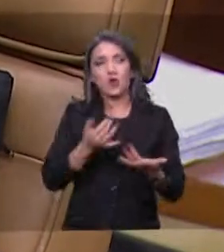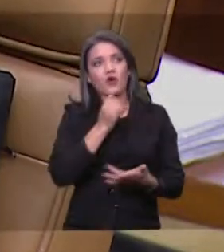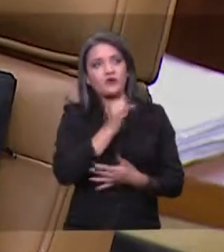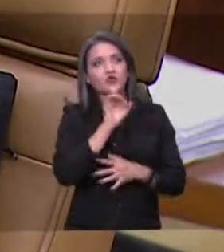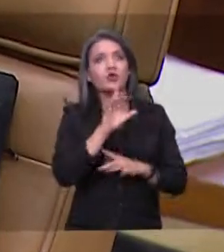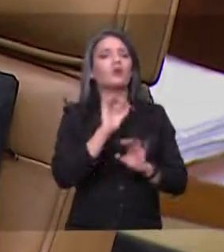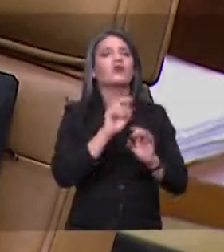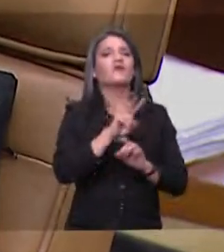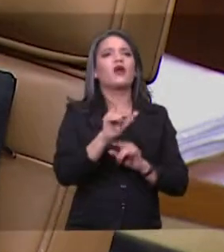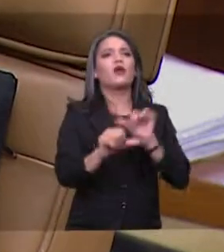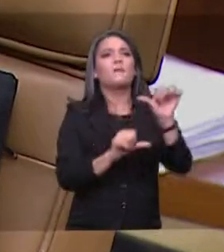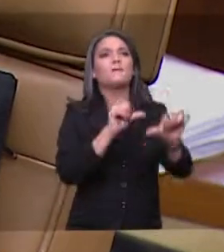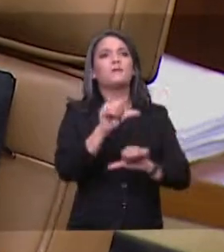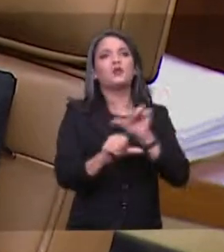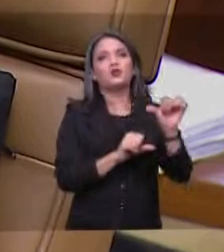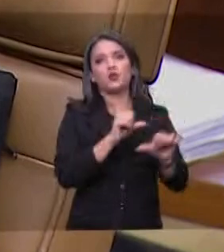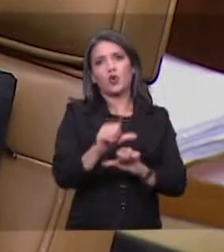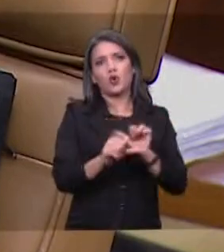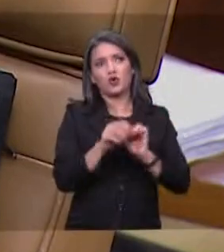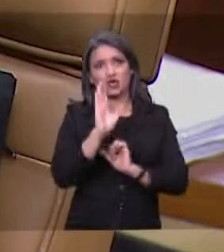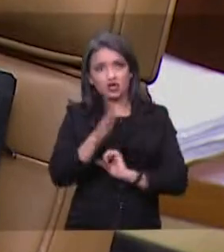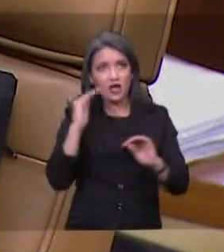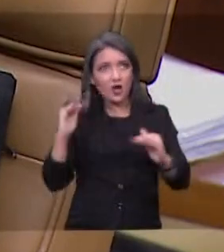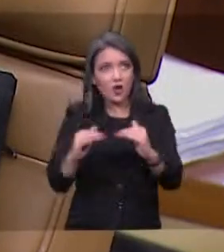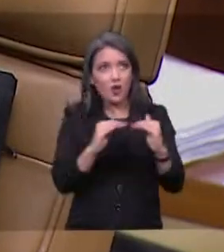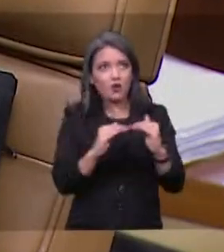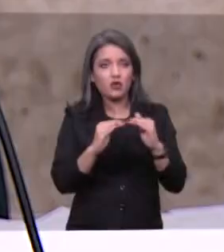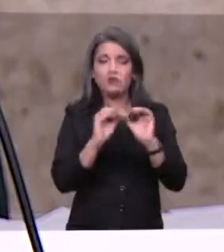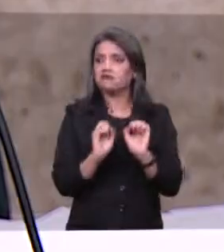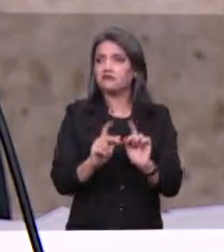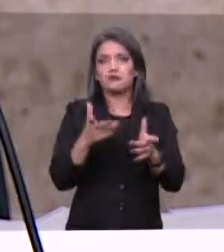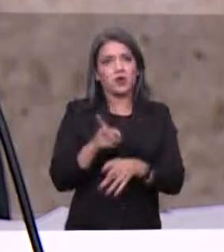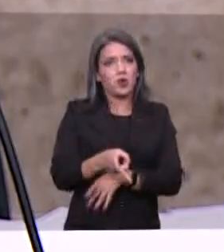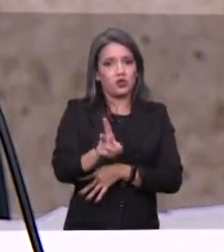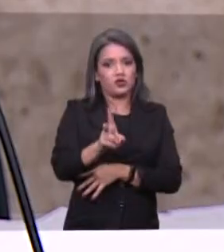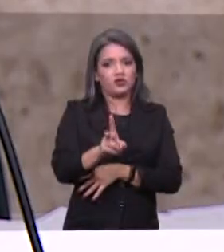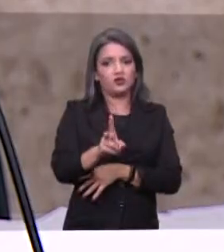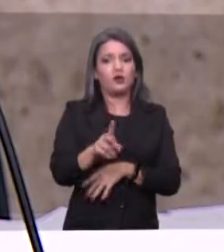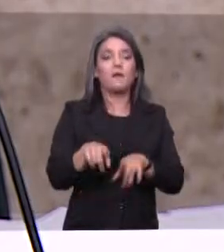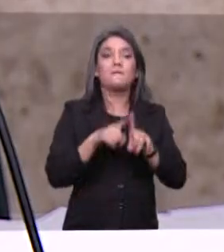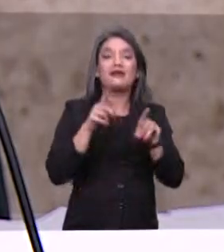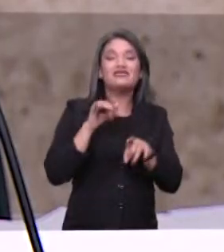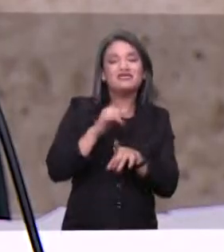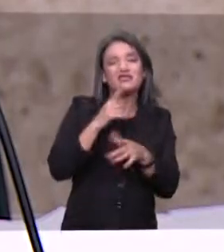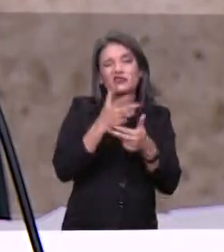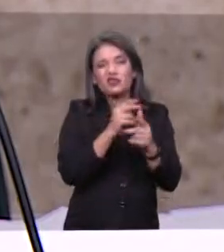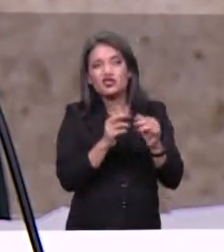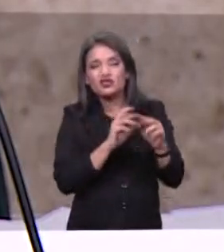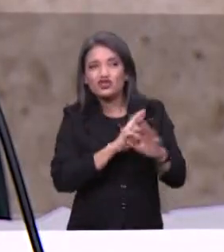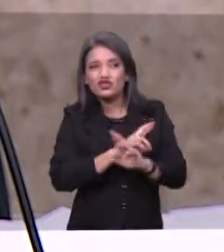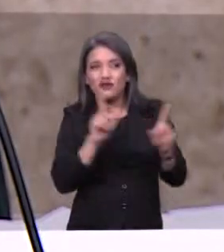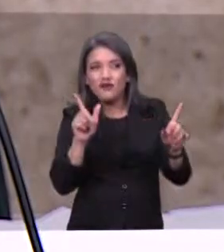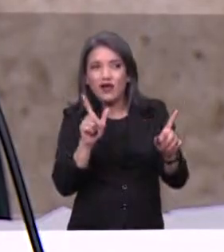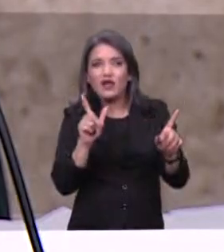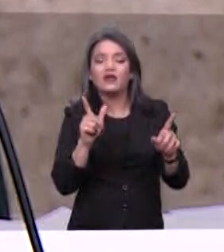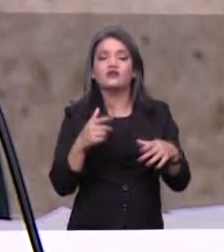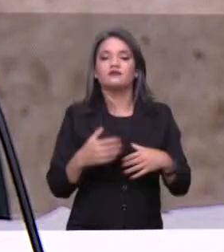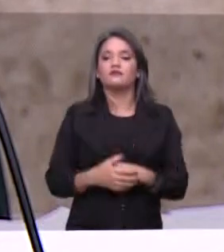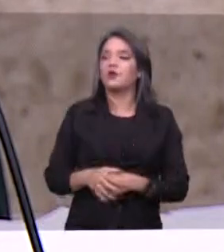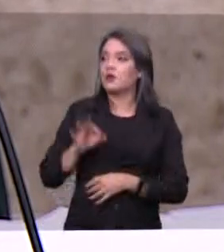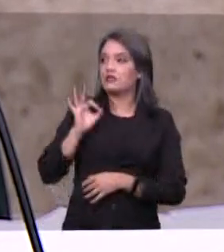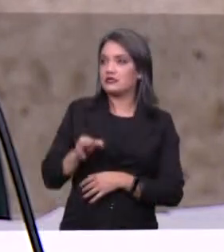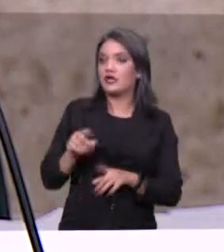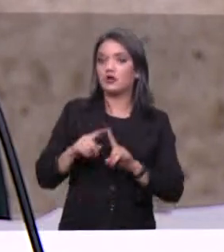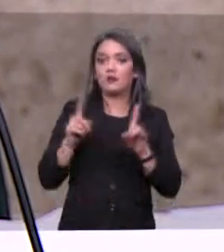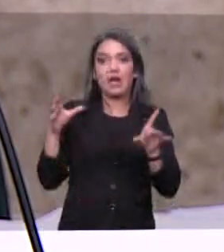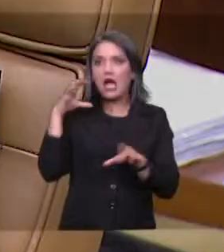Nós deixaríamos de lado depois, aqueles em que há consonância. Precisamos voltar a eles. Seria isso. Exato. Só isso. Mas é porque eu fiz um quadro,